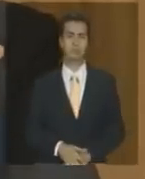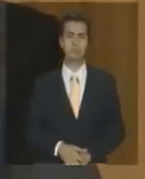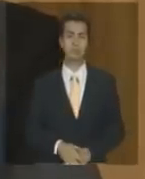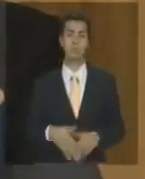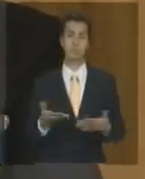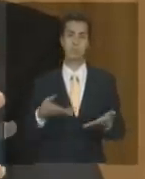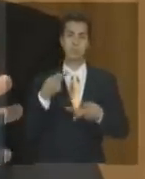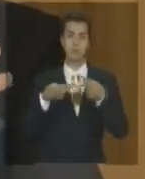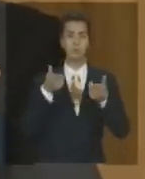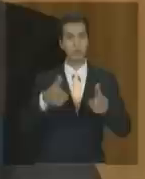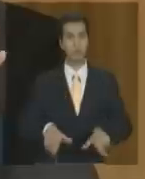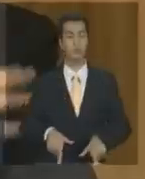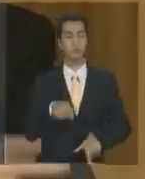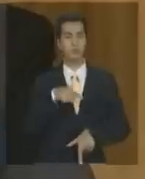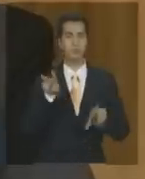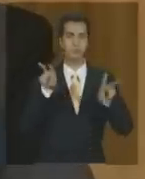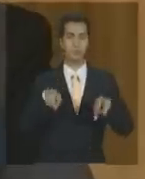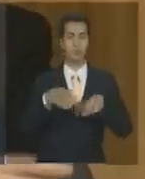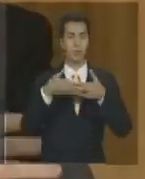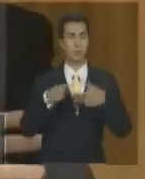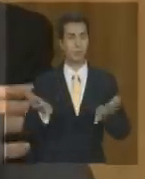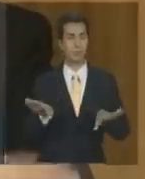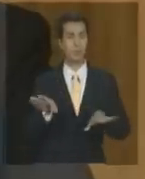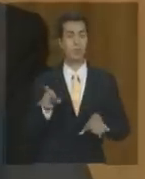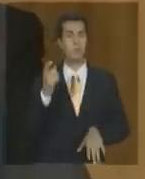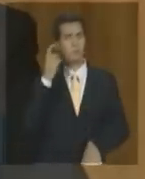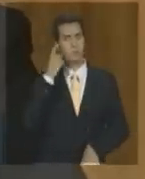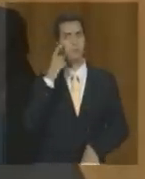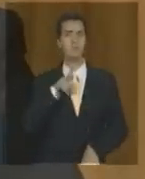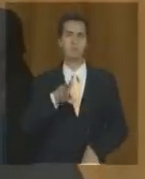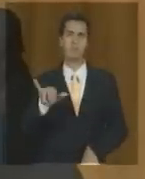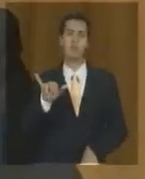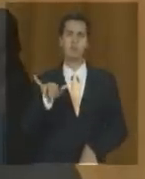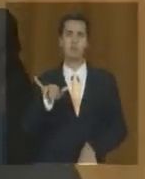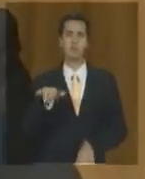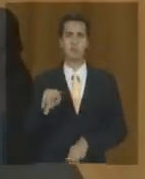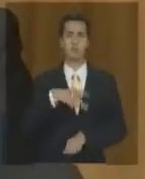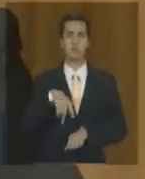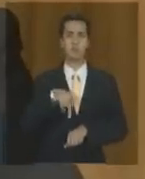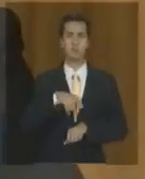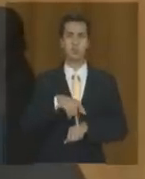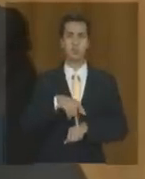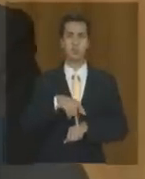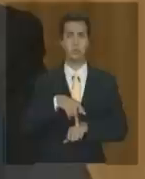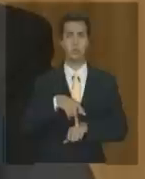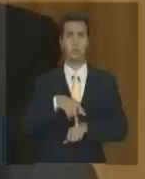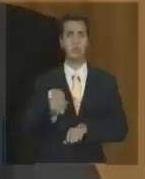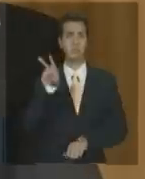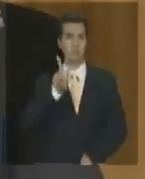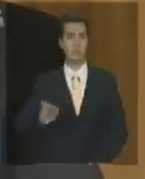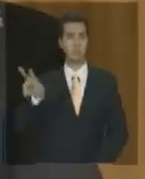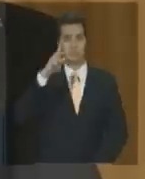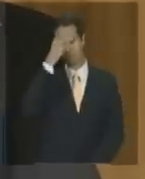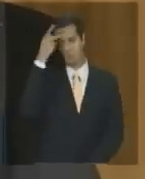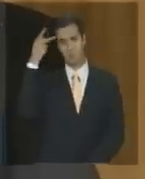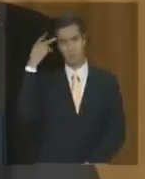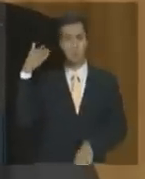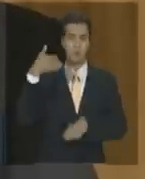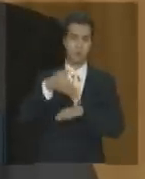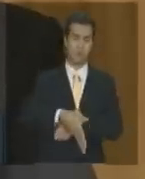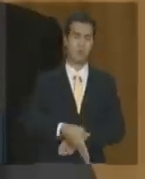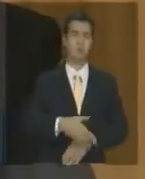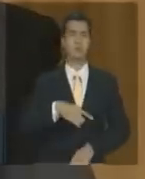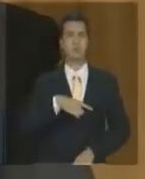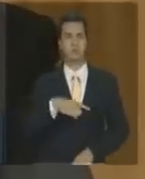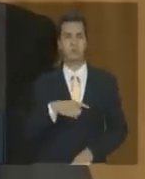vez, isso é uma questão aberta. Eu tenho certeza que nós vamos ter pessoas da Venezuela. Nós temos um capítulo sobre a Venezuela e eles vão estar aqui. Em